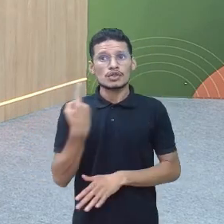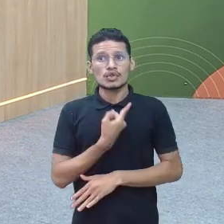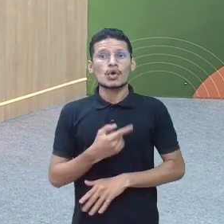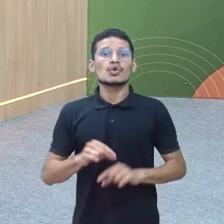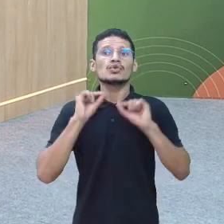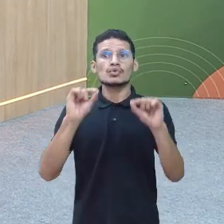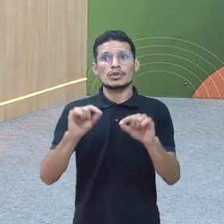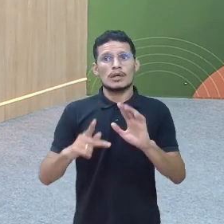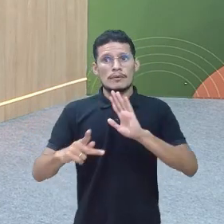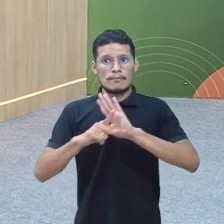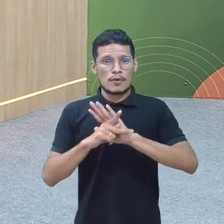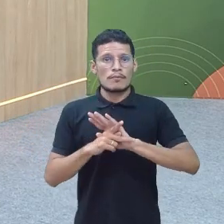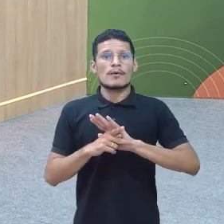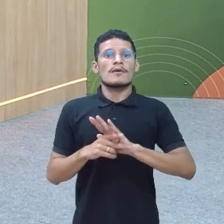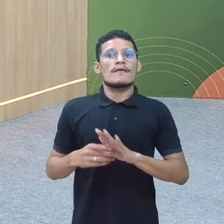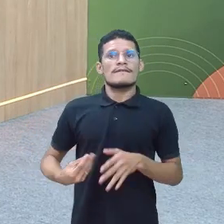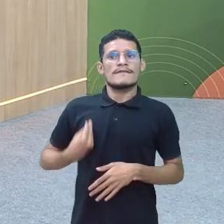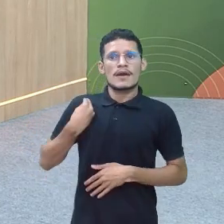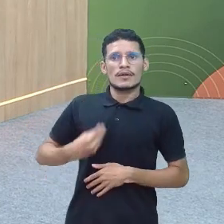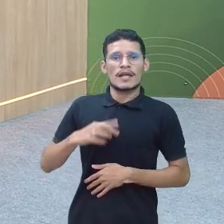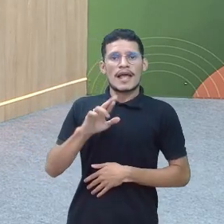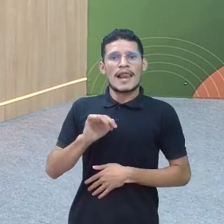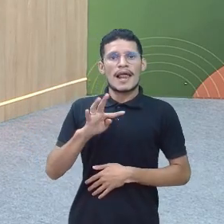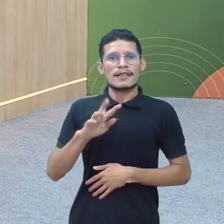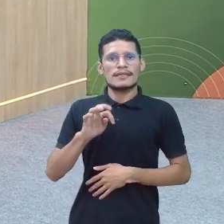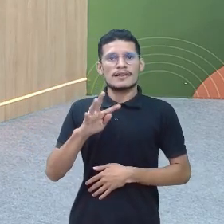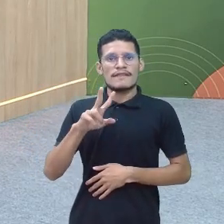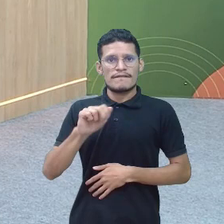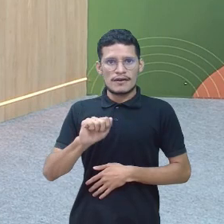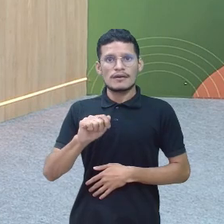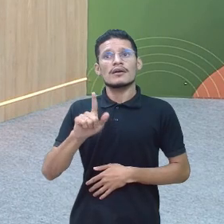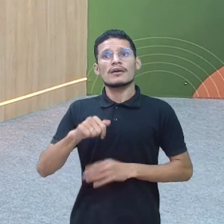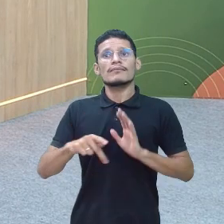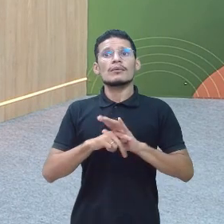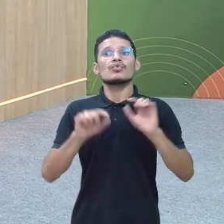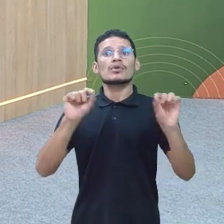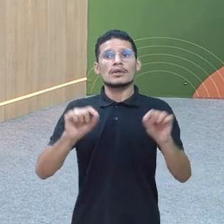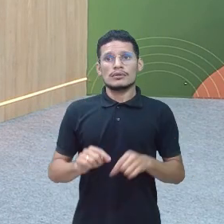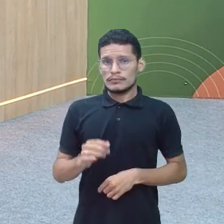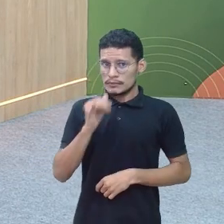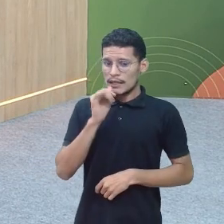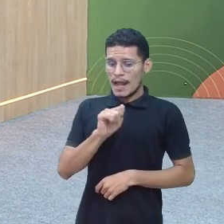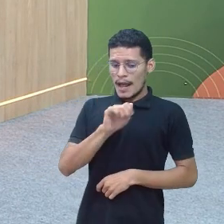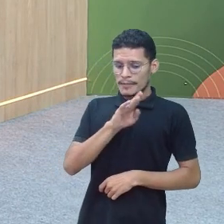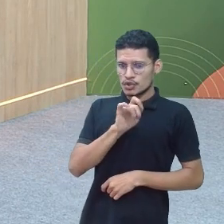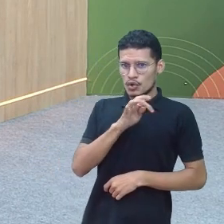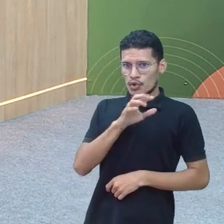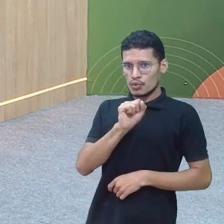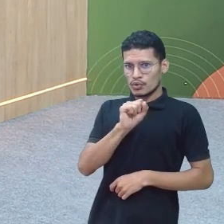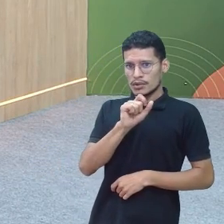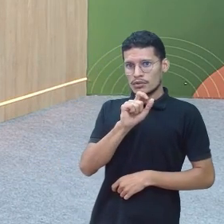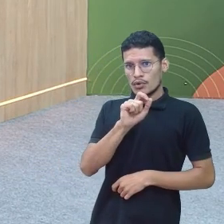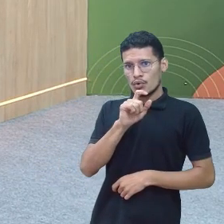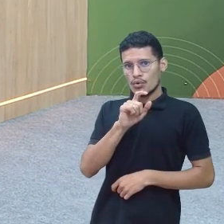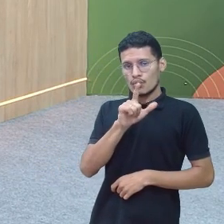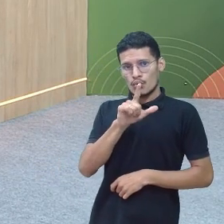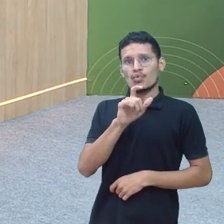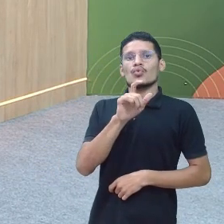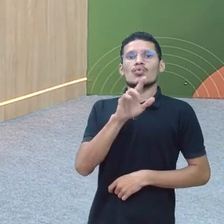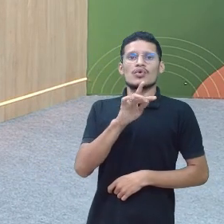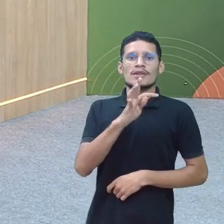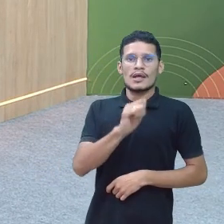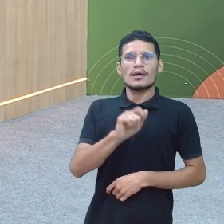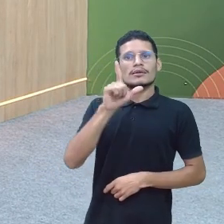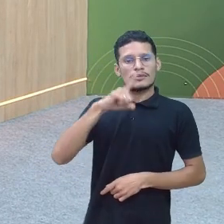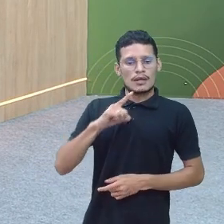frequência relativa, que é expressa em porcentagem, o que eu vou pegar? Eu vou dividir a absoluta pelo total. Então, dividindo